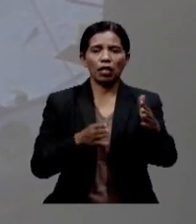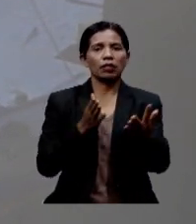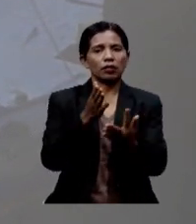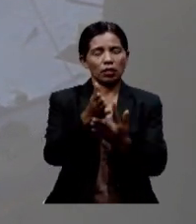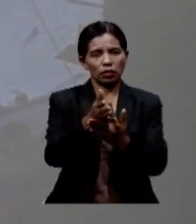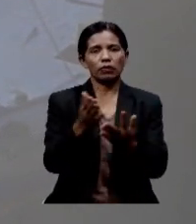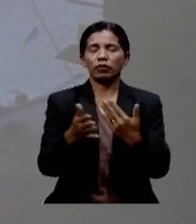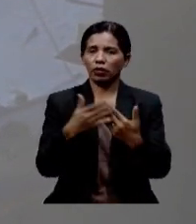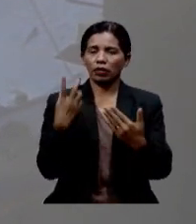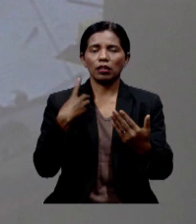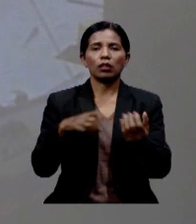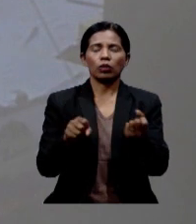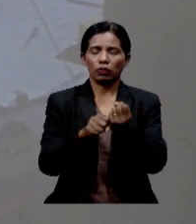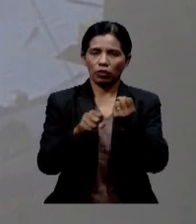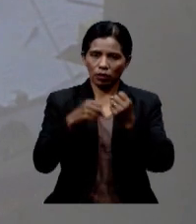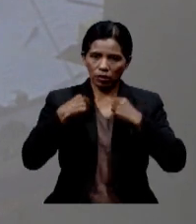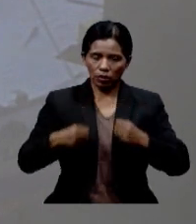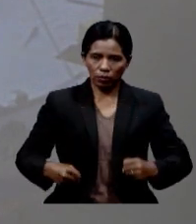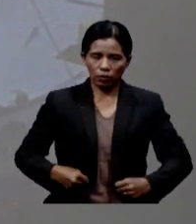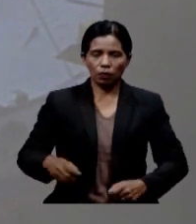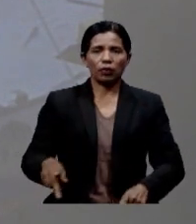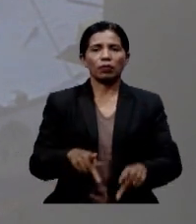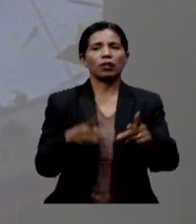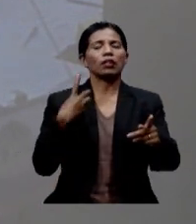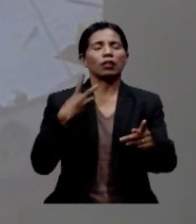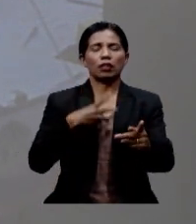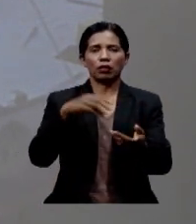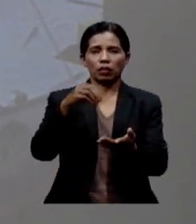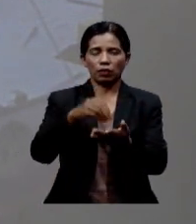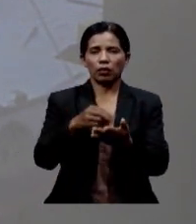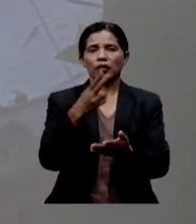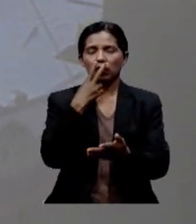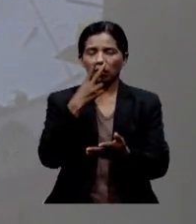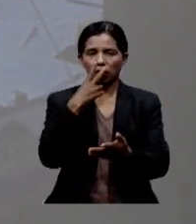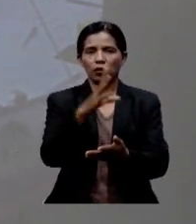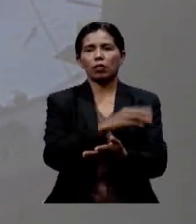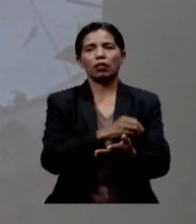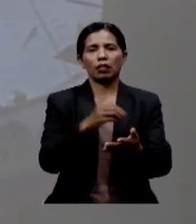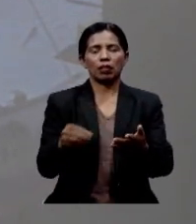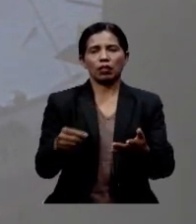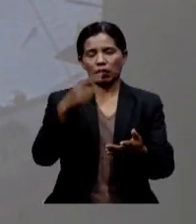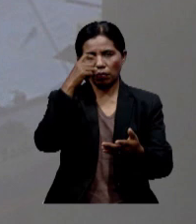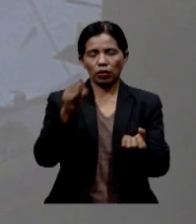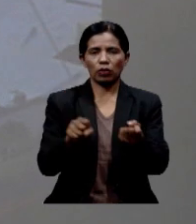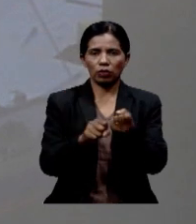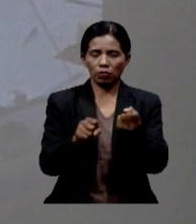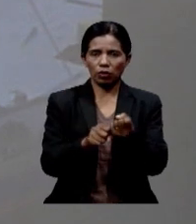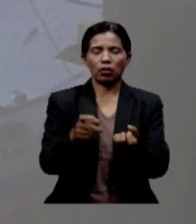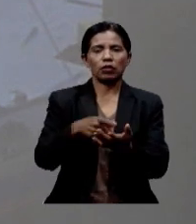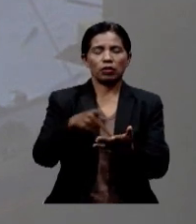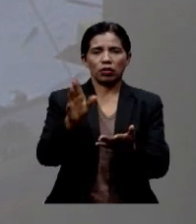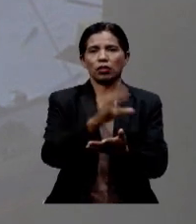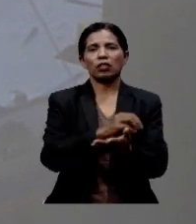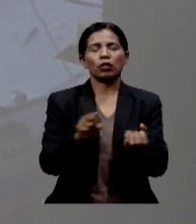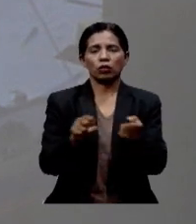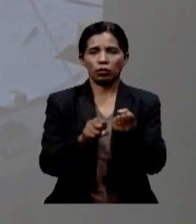ita cara contribui para a saúde pública, de que ita aposta para cigarro ainda não é legal, também nem contribui para receitas, e mais nem